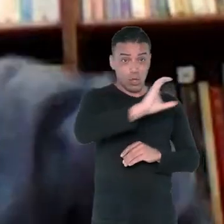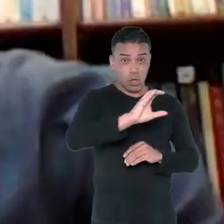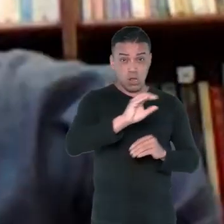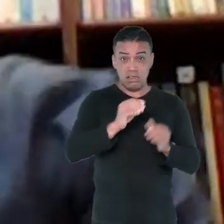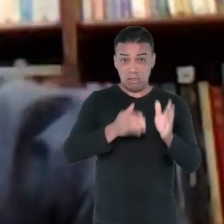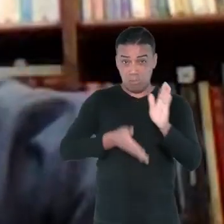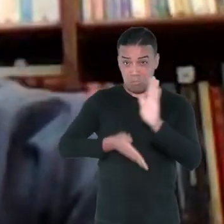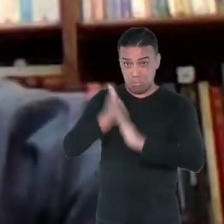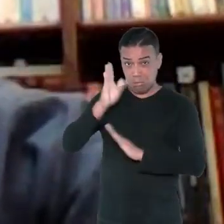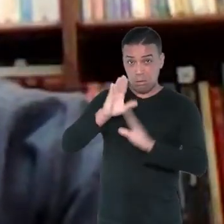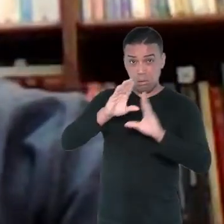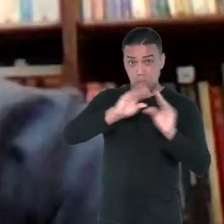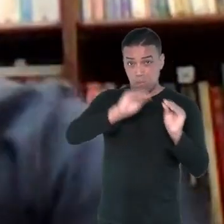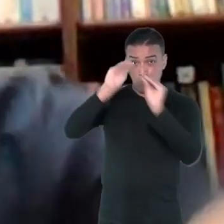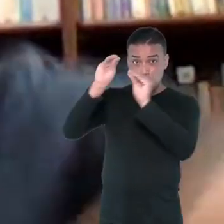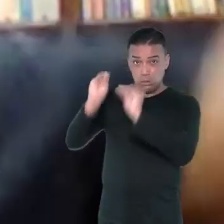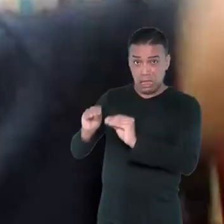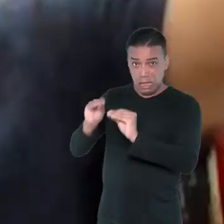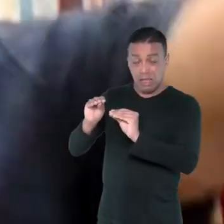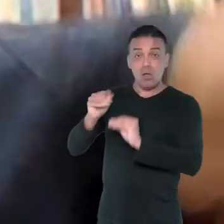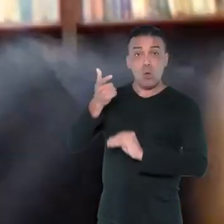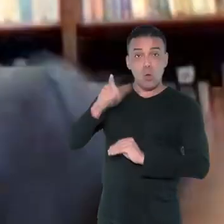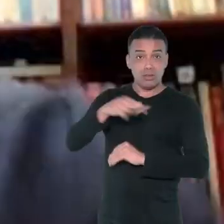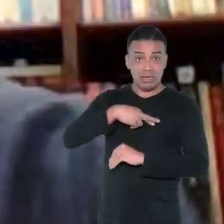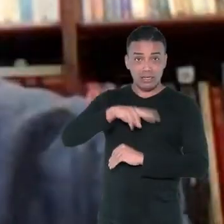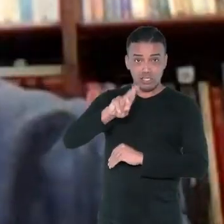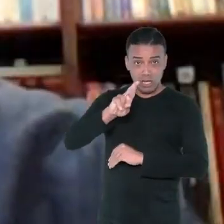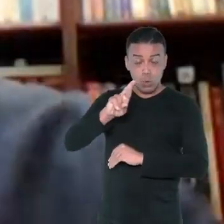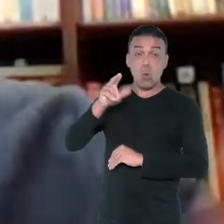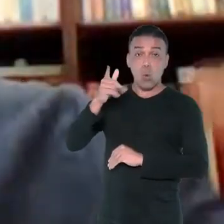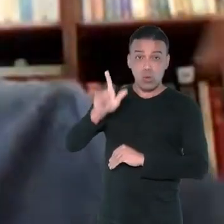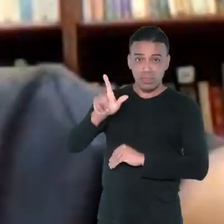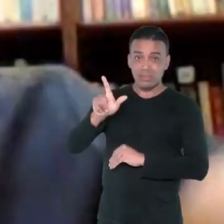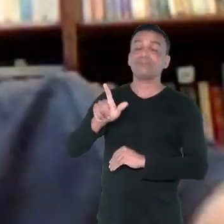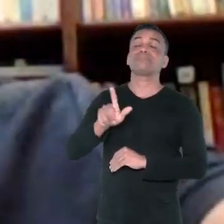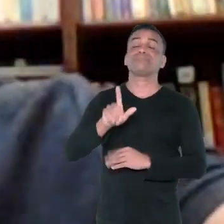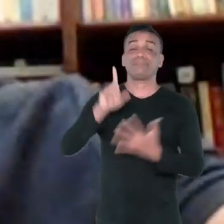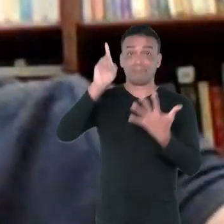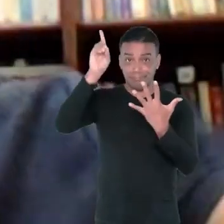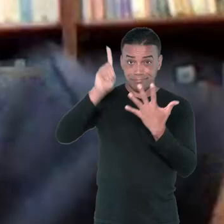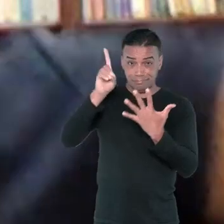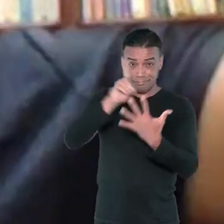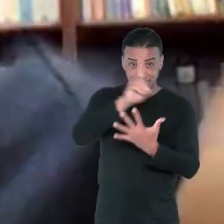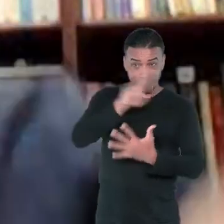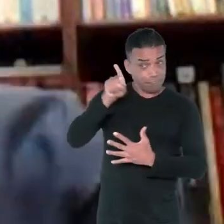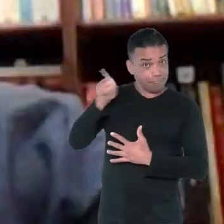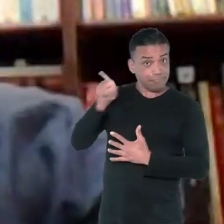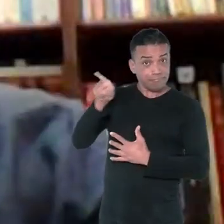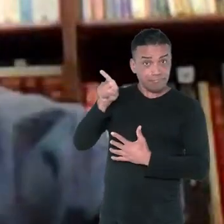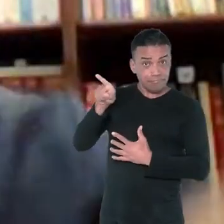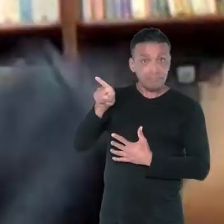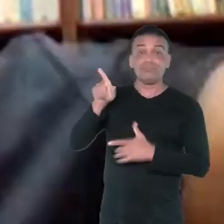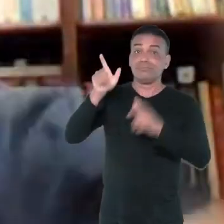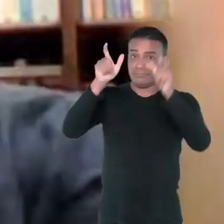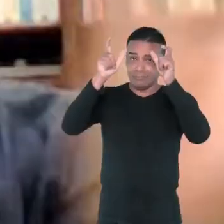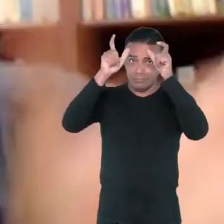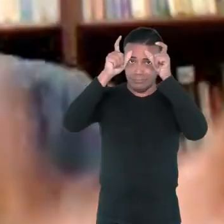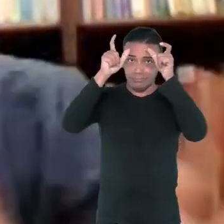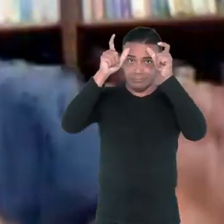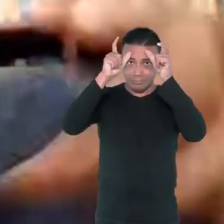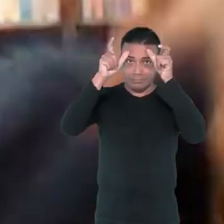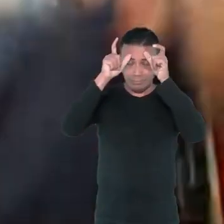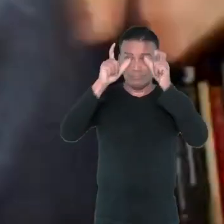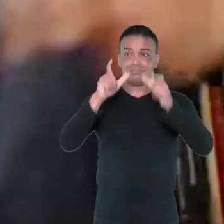ir para essa outra religião? O deus deles é o demônio. Ou seja,